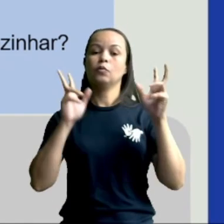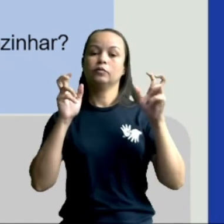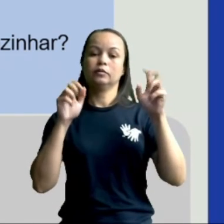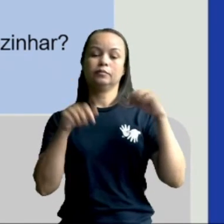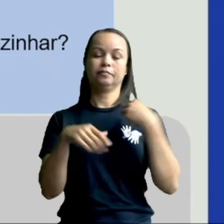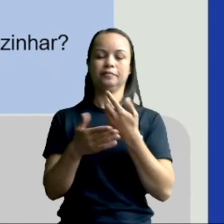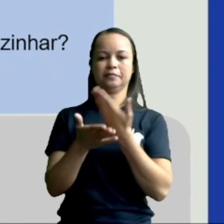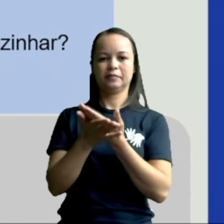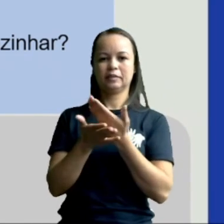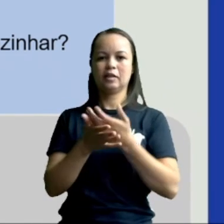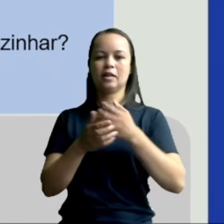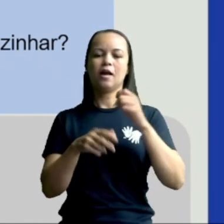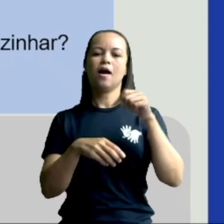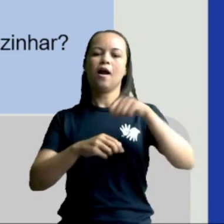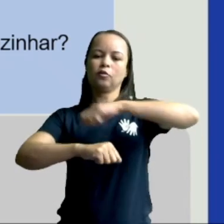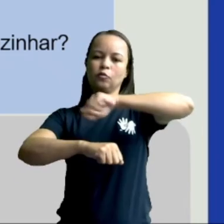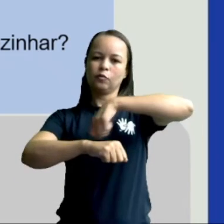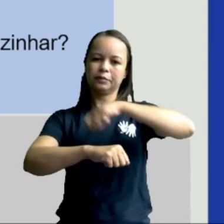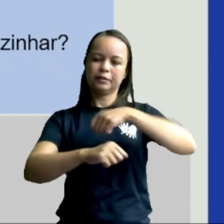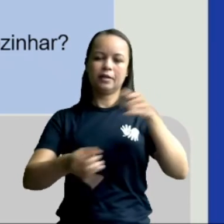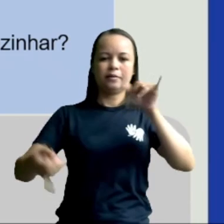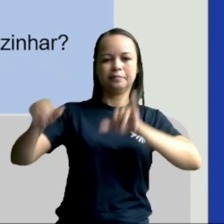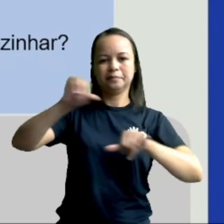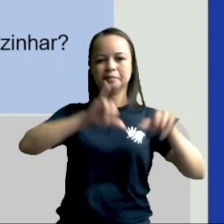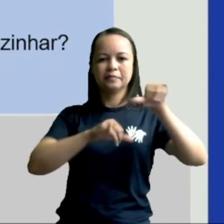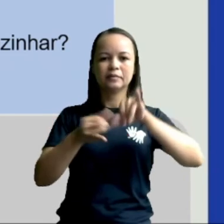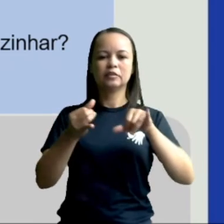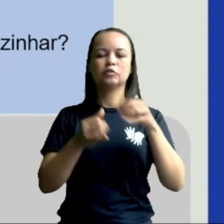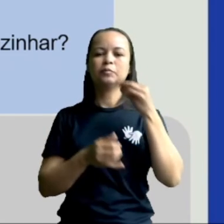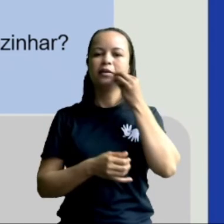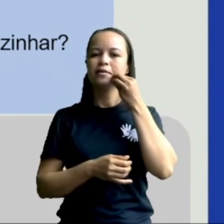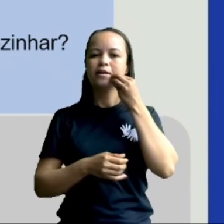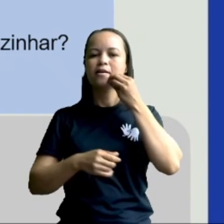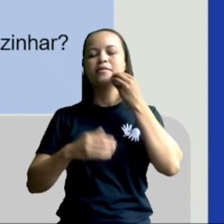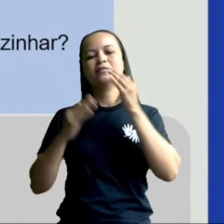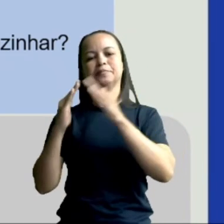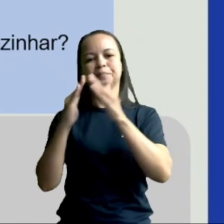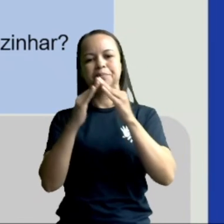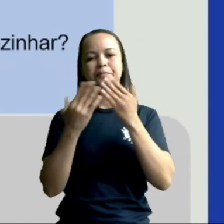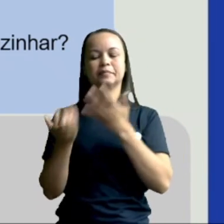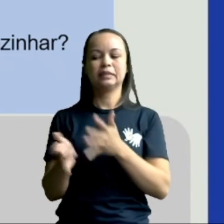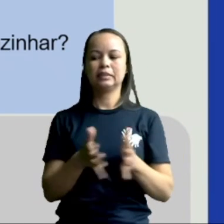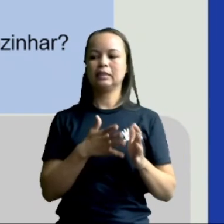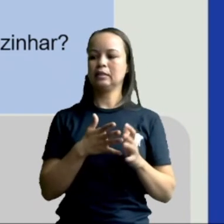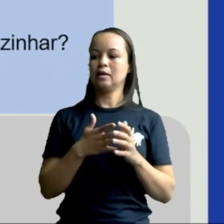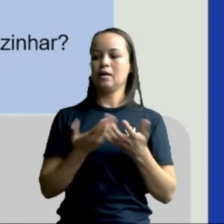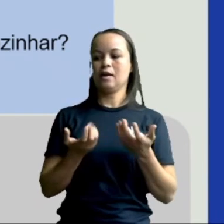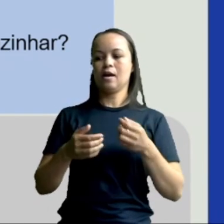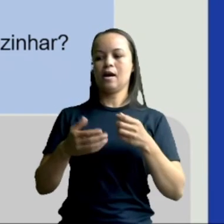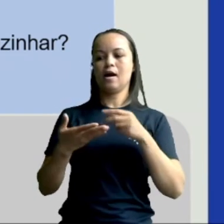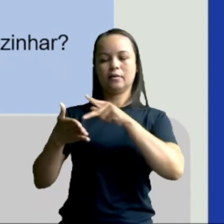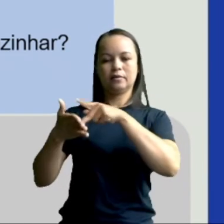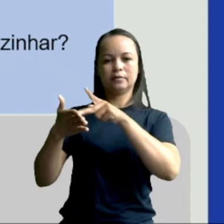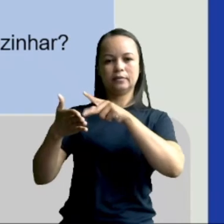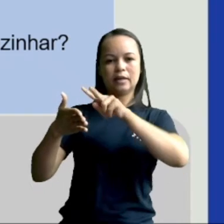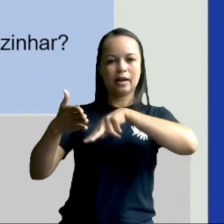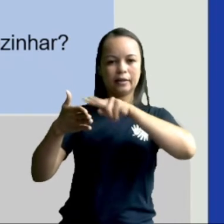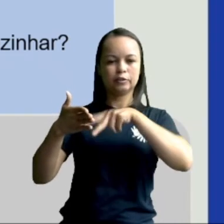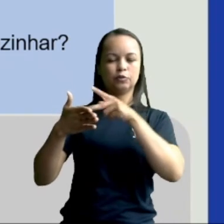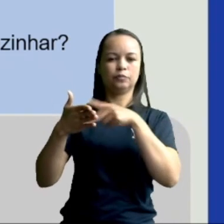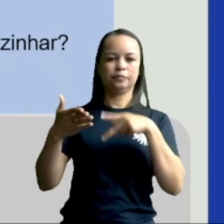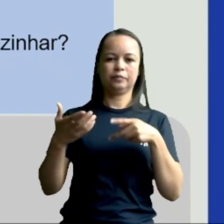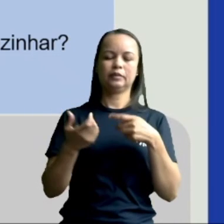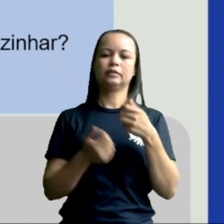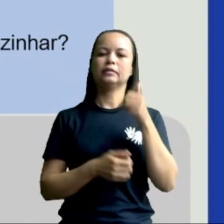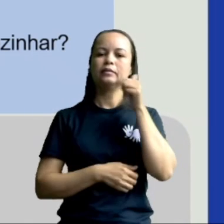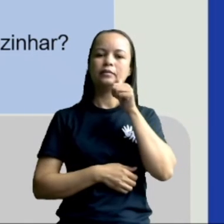aula, a cozinha é um laboratório, experiências caseiras. A leitura de leite foi Doce de Vó, de